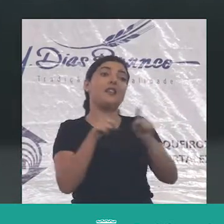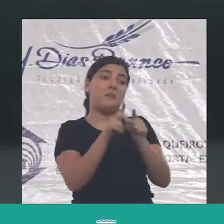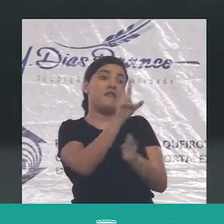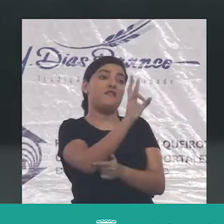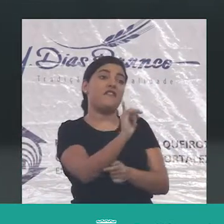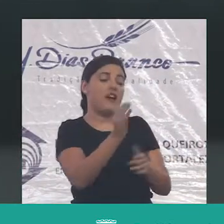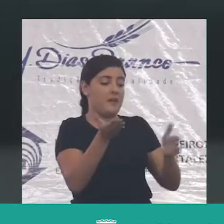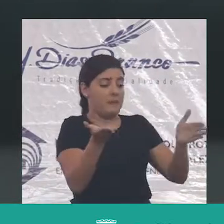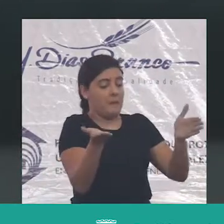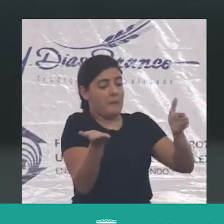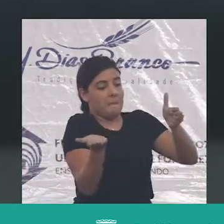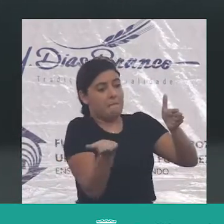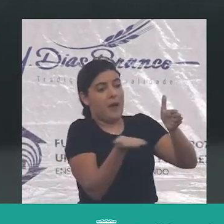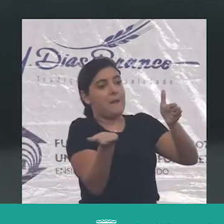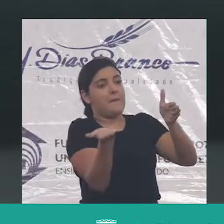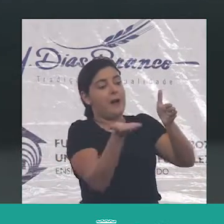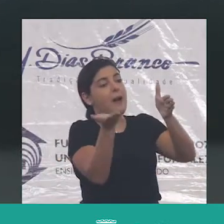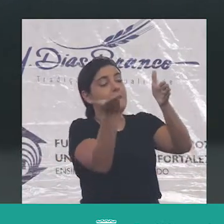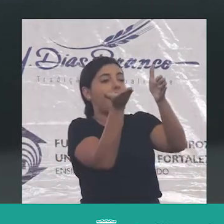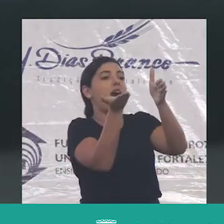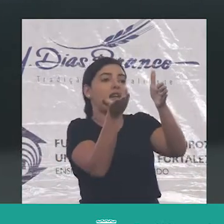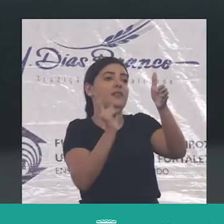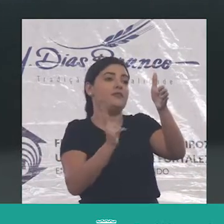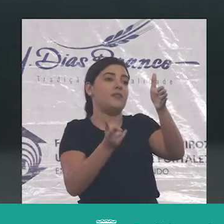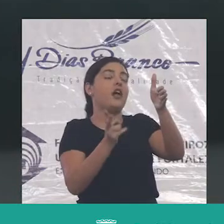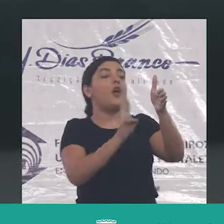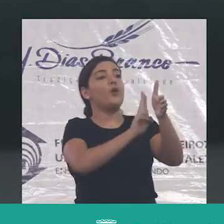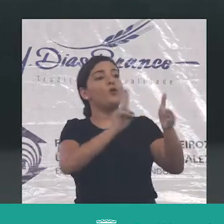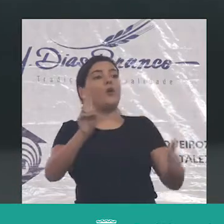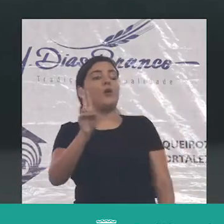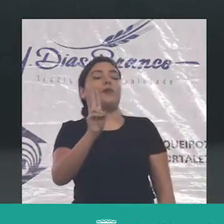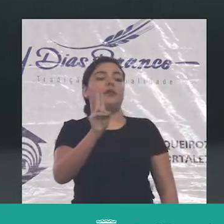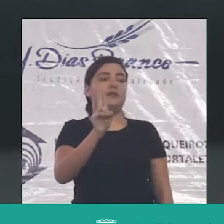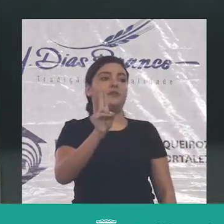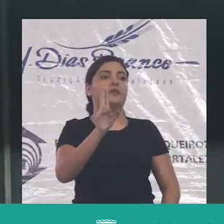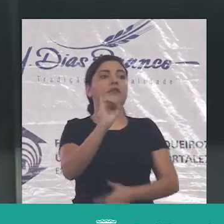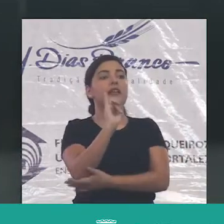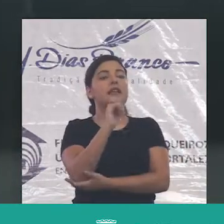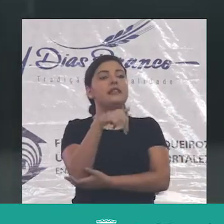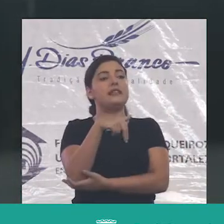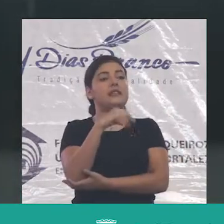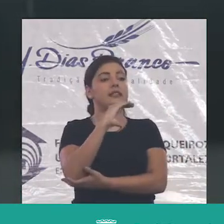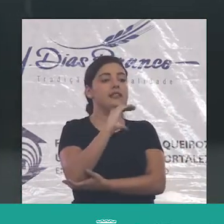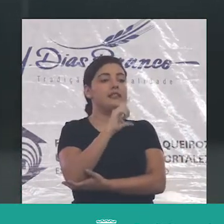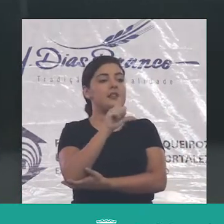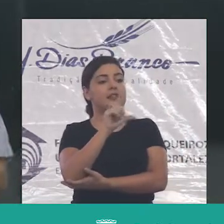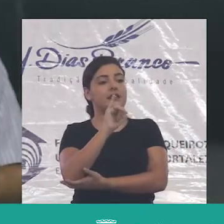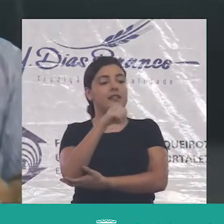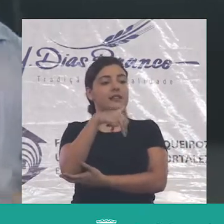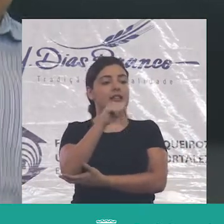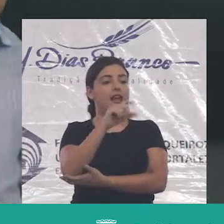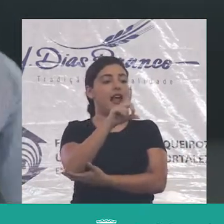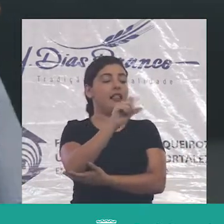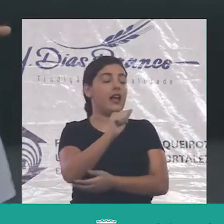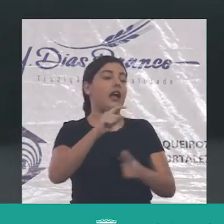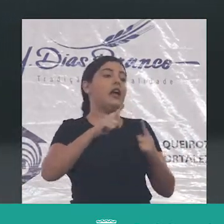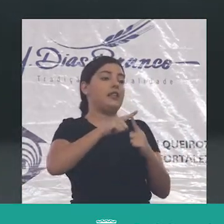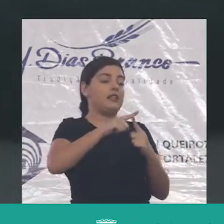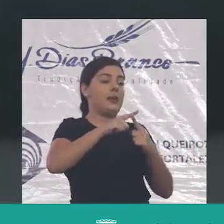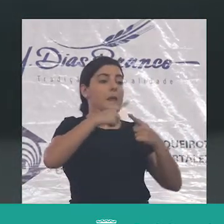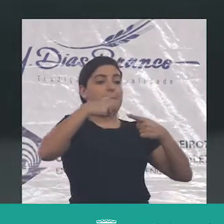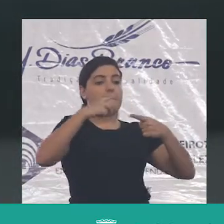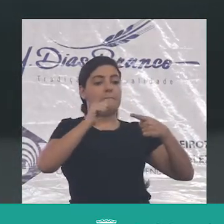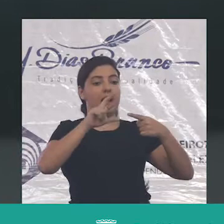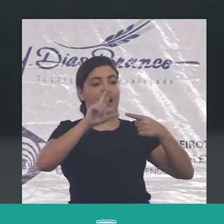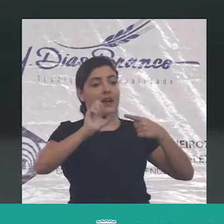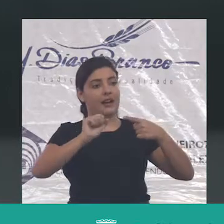inclina. E a secção reta passa a ser uma secção o quê? Inclinada. Então eu tenho duas secções, a